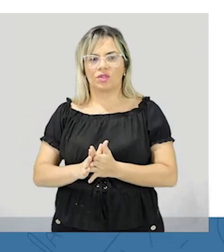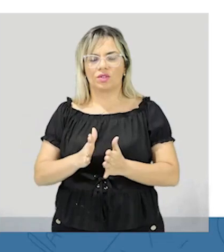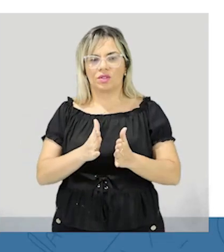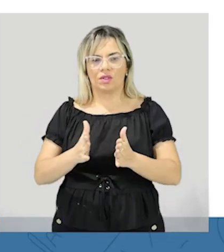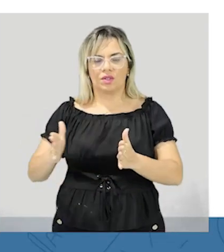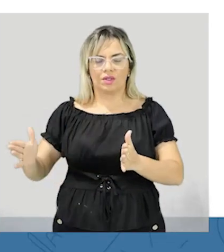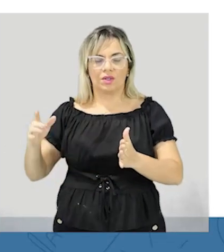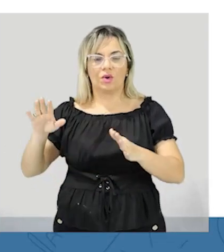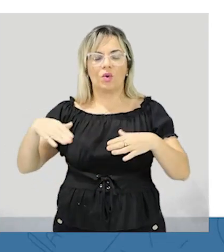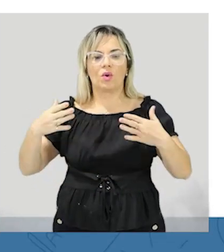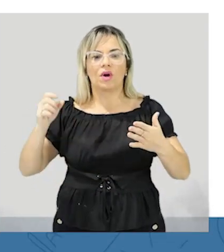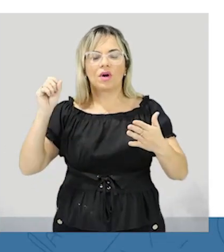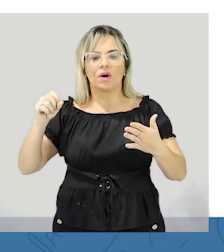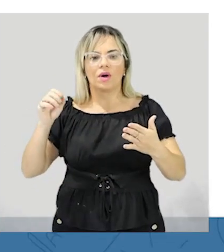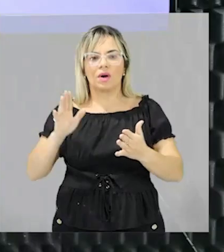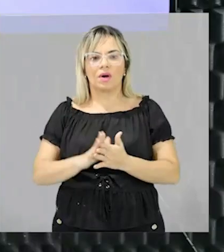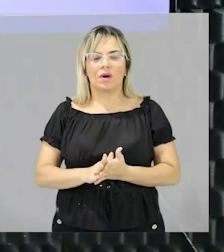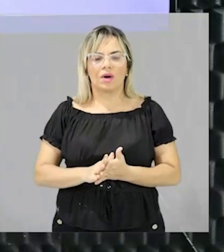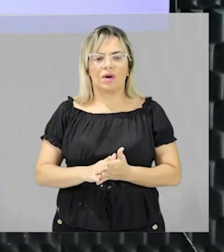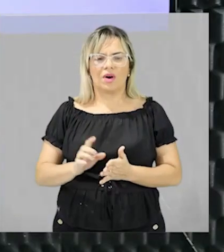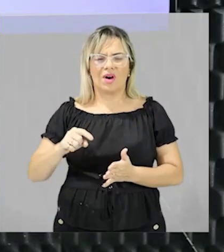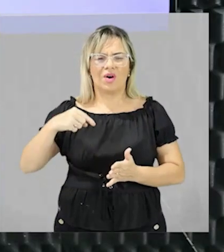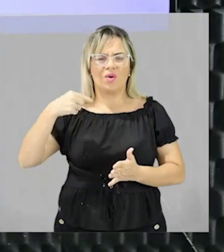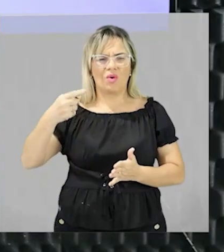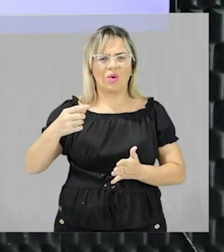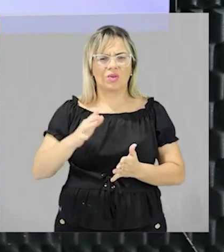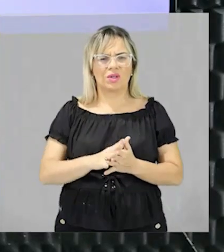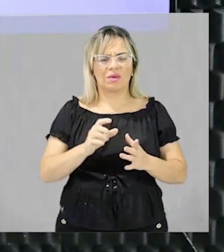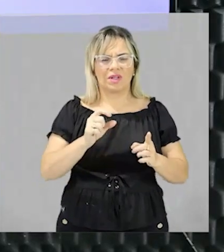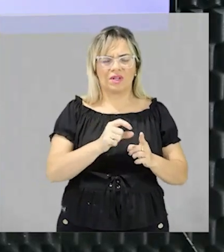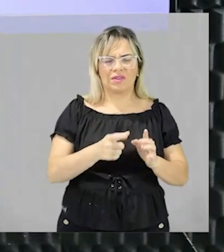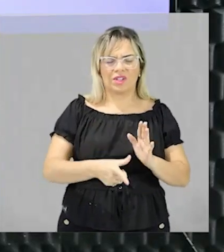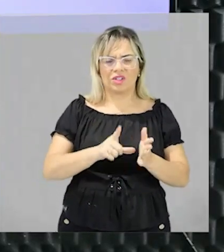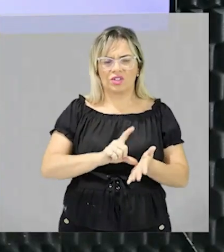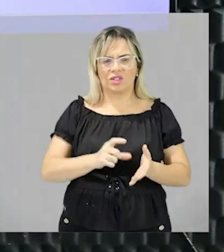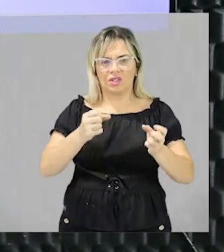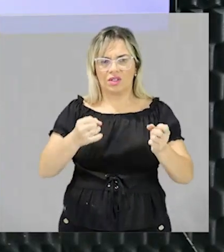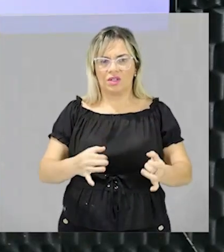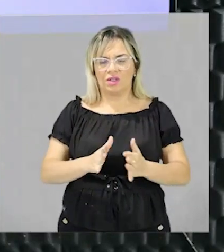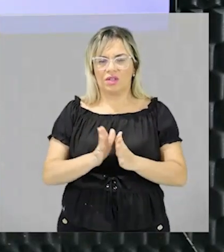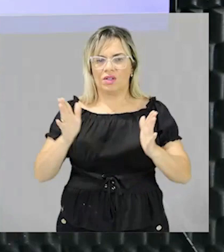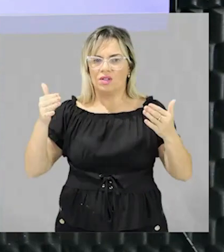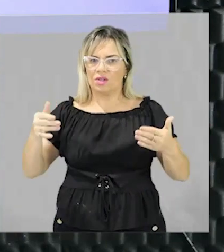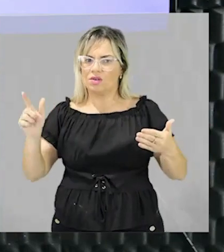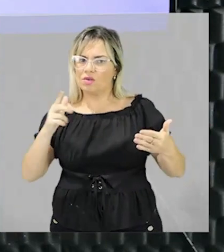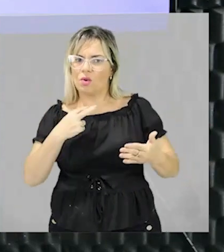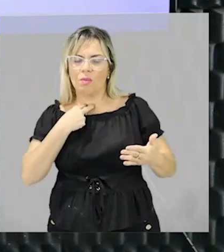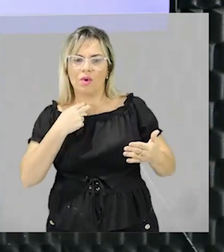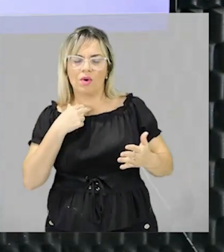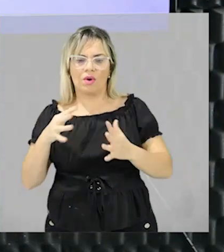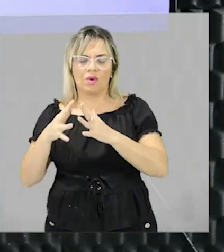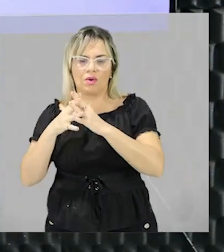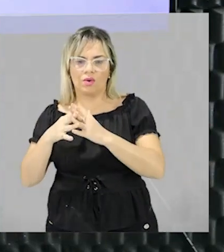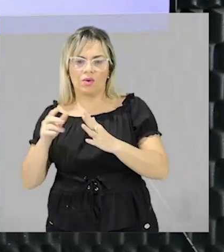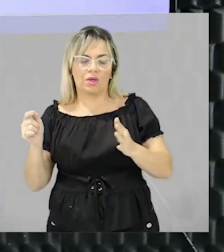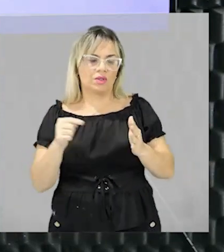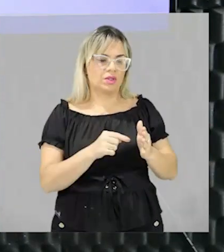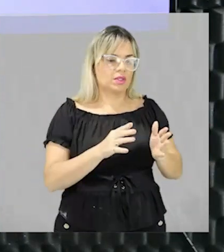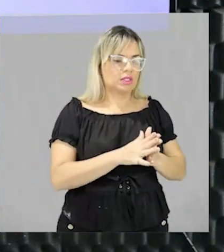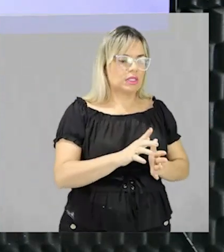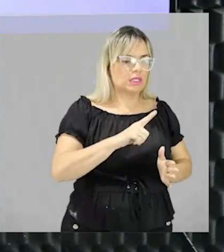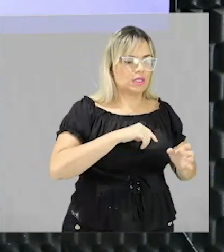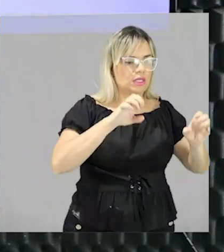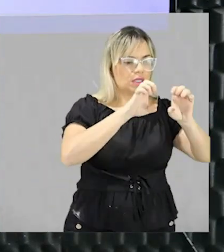geológicas. Marcos, o que é isso? É o mesmo termo que a gente estava falando? Não. Muita atenção para tu não confundir. Existem